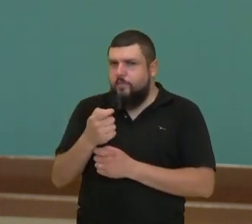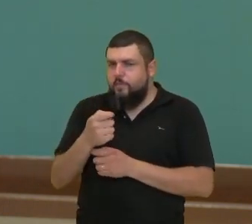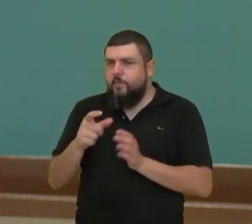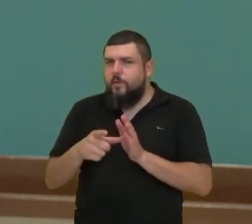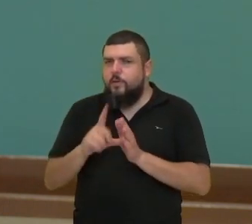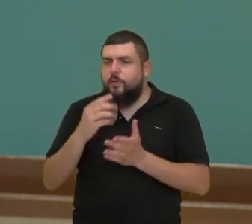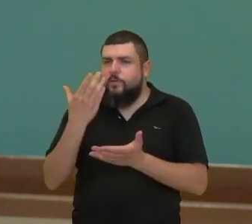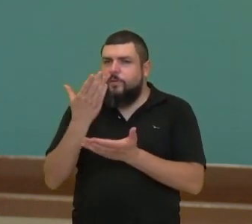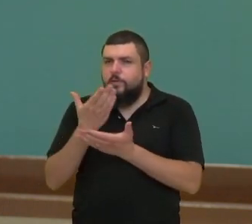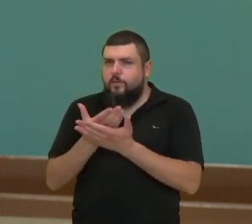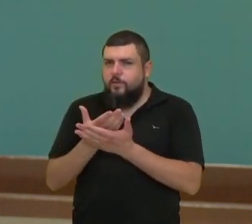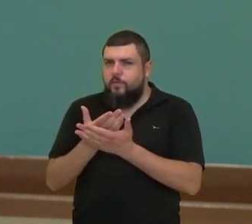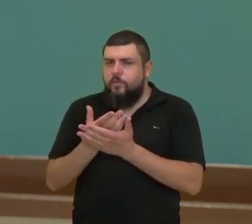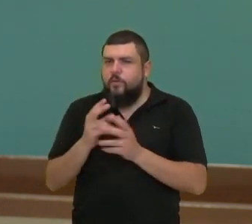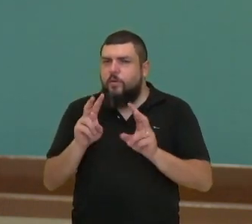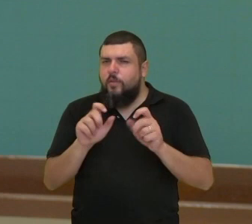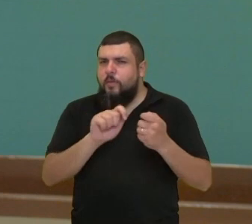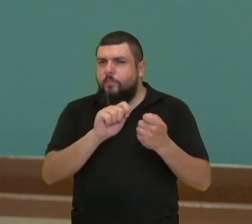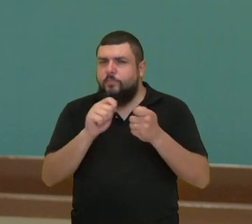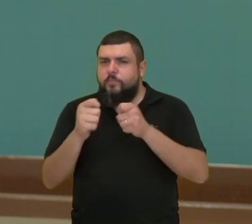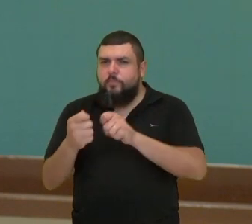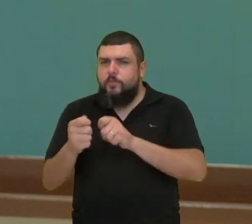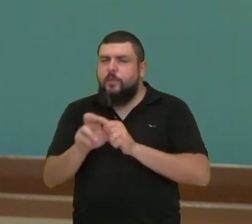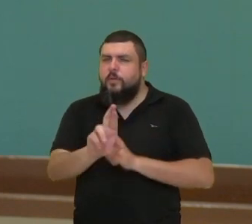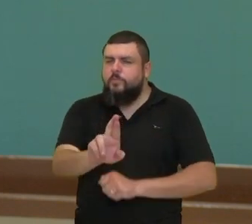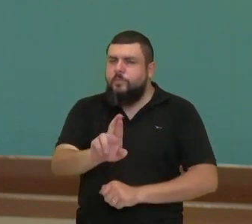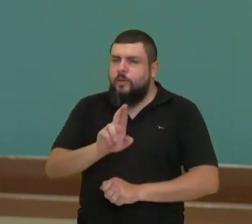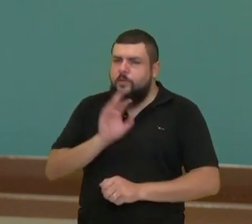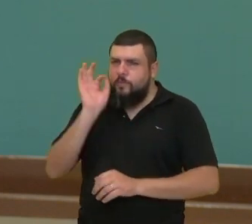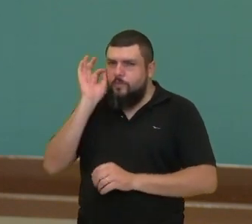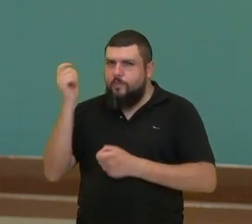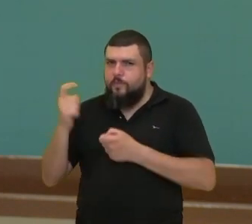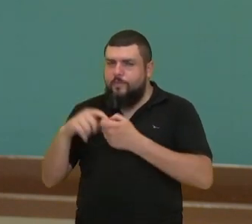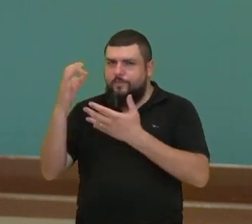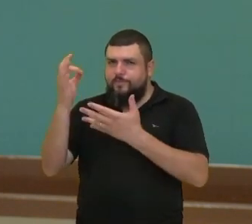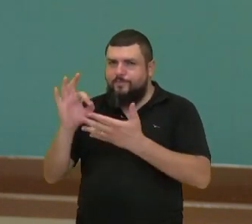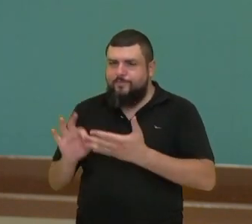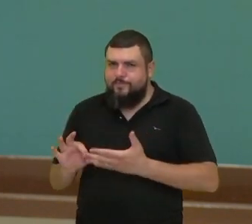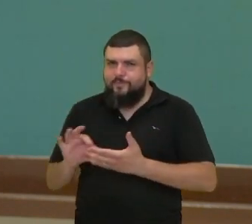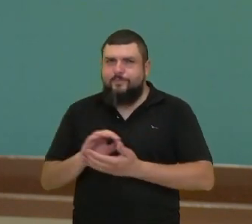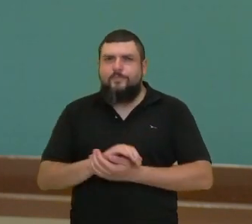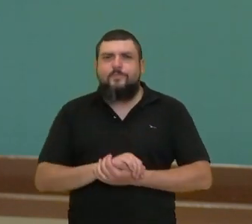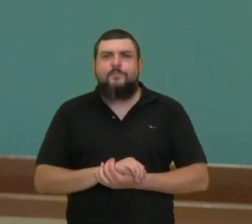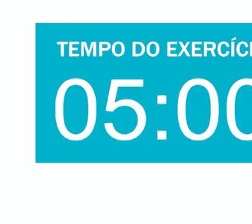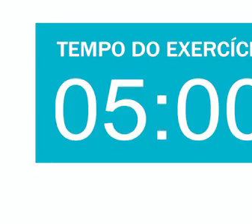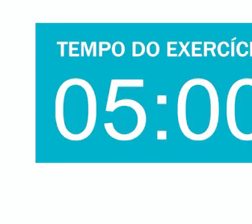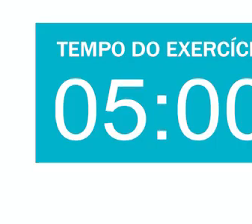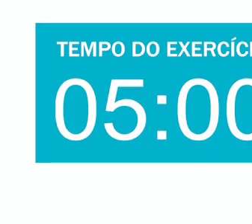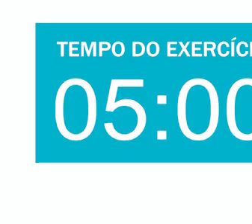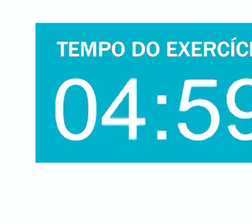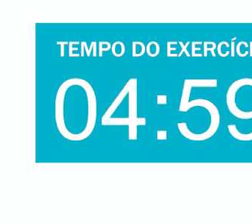viu agora sobre paráfrase e responde essa questão que eu volto já já comentando com vocês.